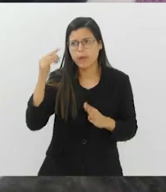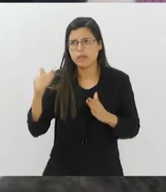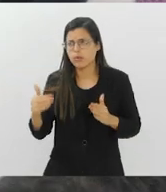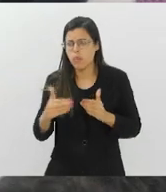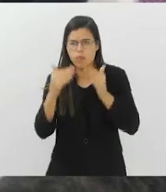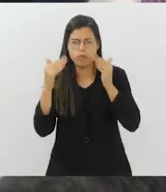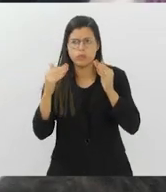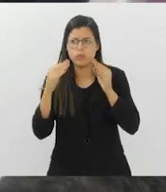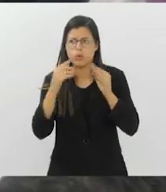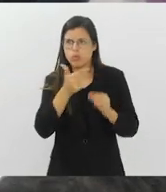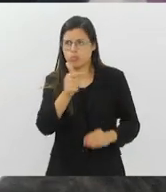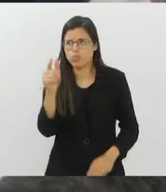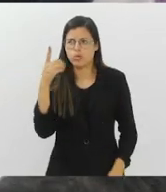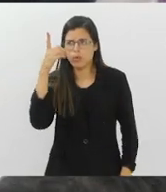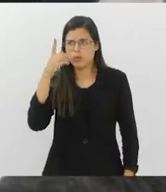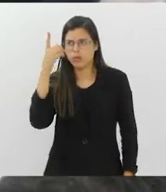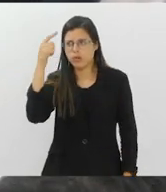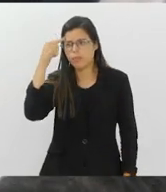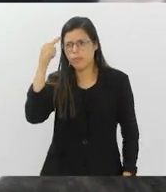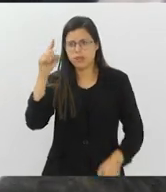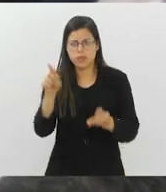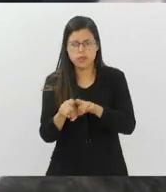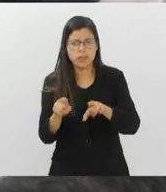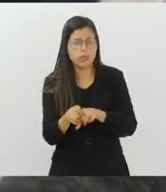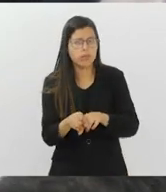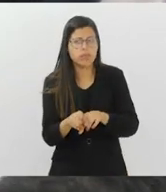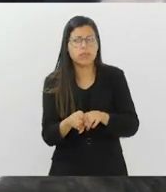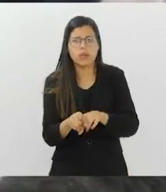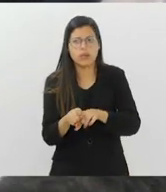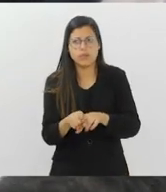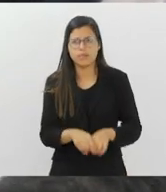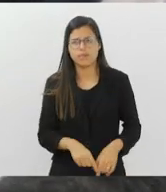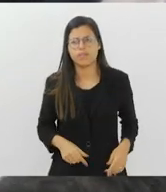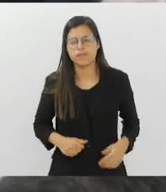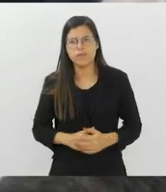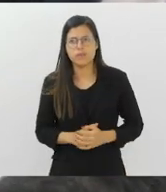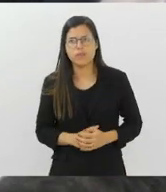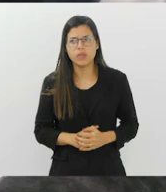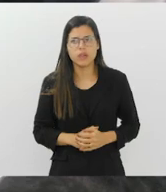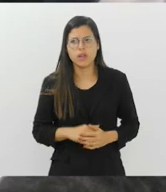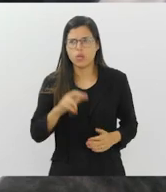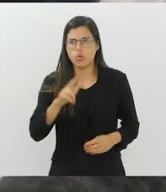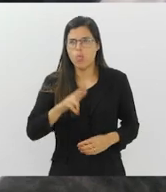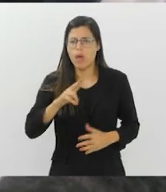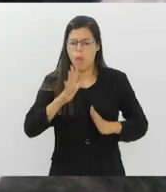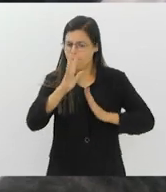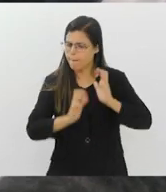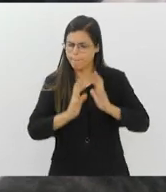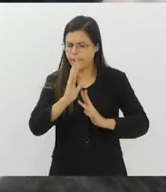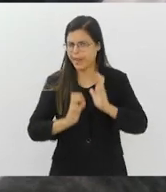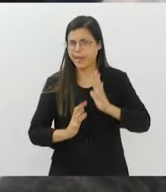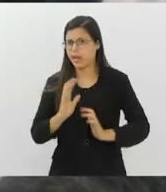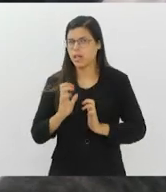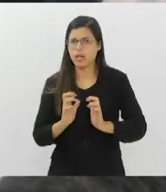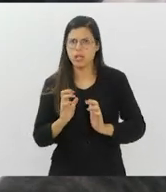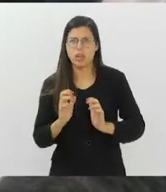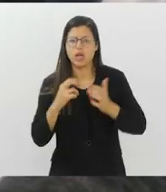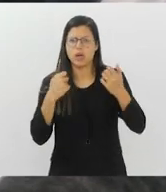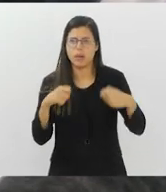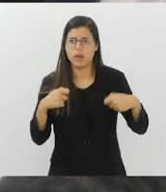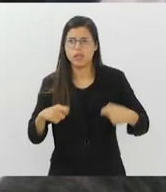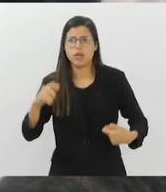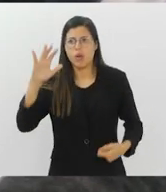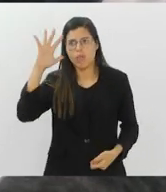demais... Deputado, pensa que o que eles querem saber. Não é uma gueta de braço. Realmente não é uma solução para